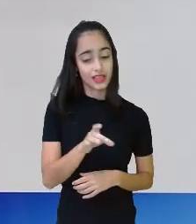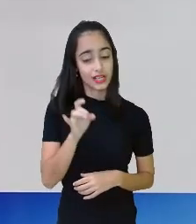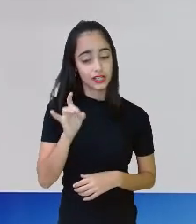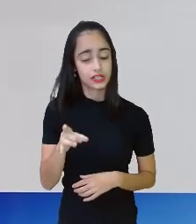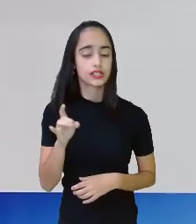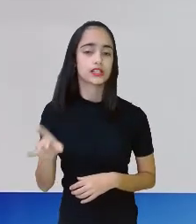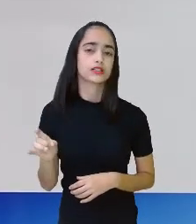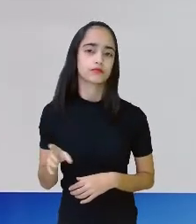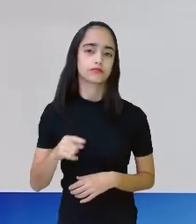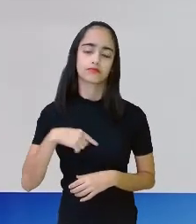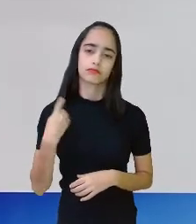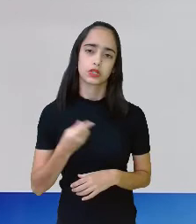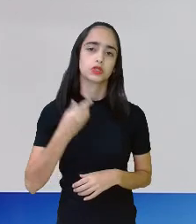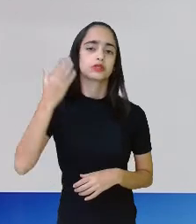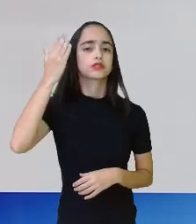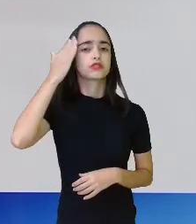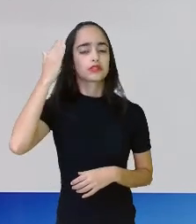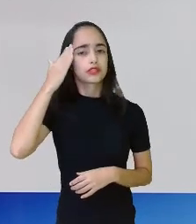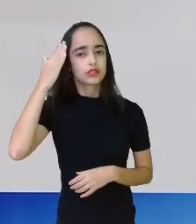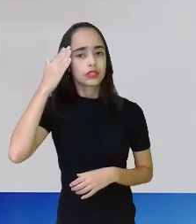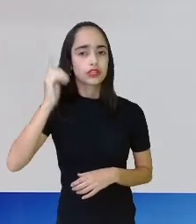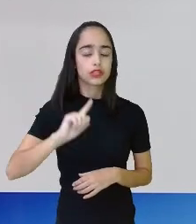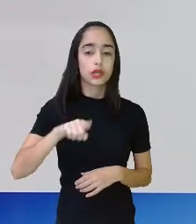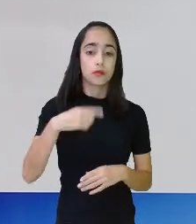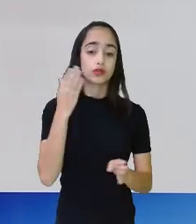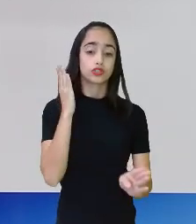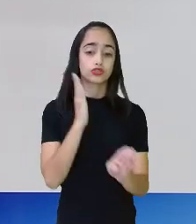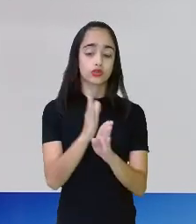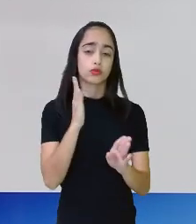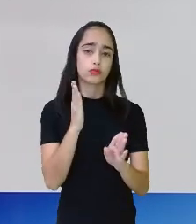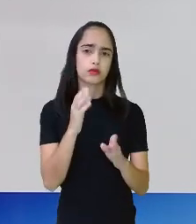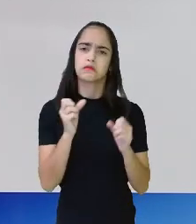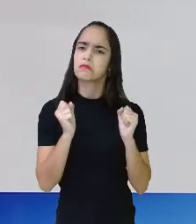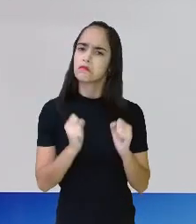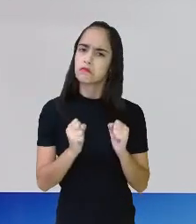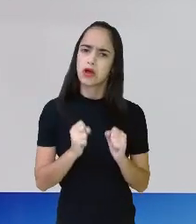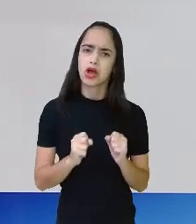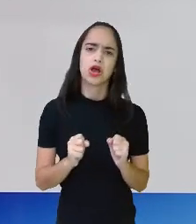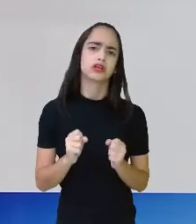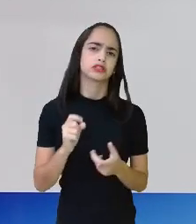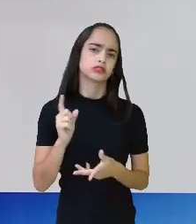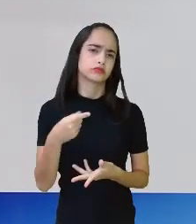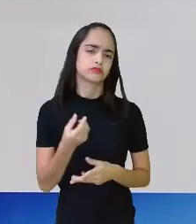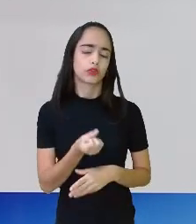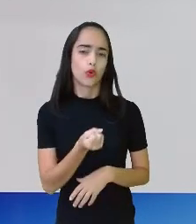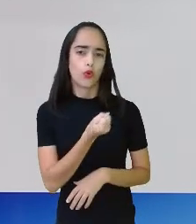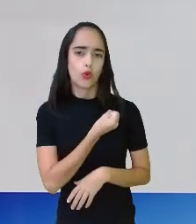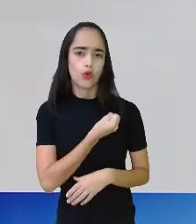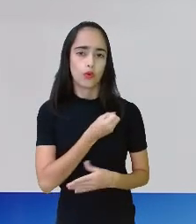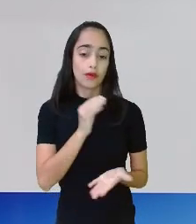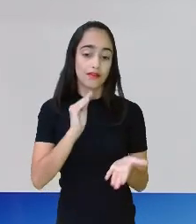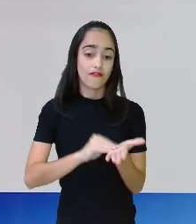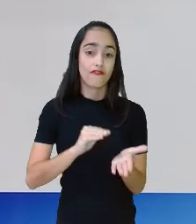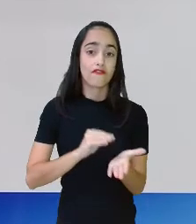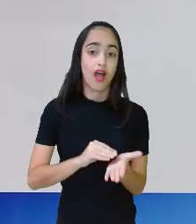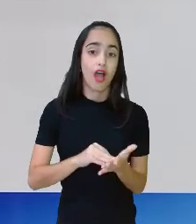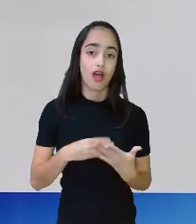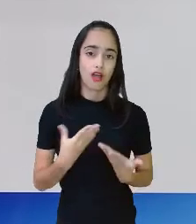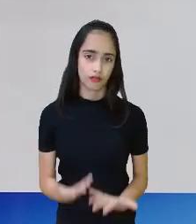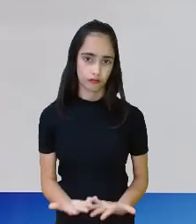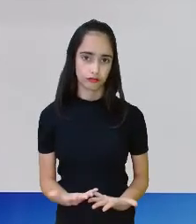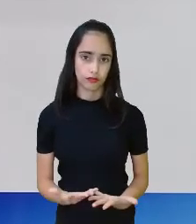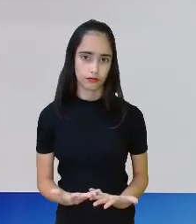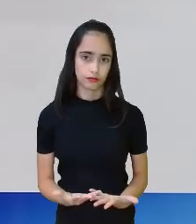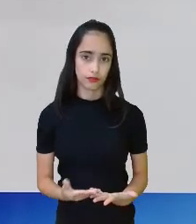entender e descobrir, de repente, um elemento que está ali ausente, que é o tema da nossa aula de hoje, para a gente descobrir quem é que está